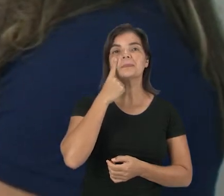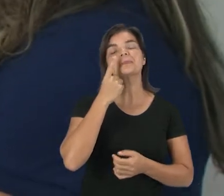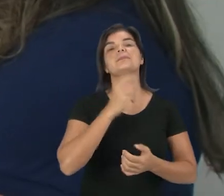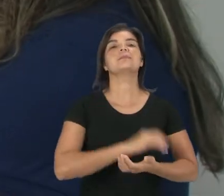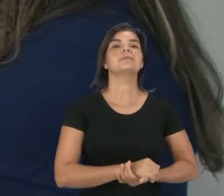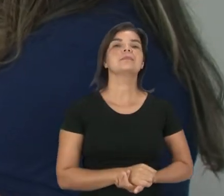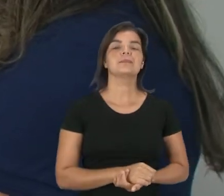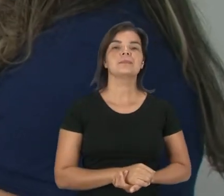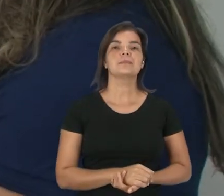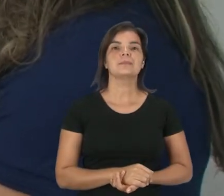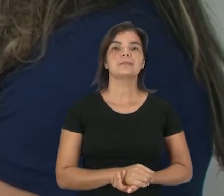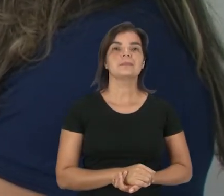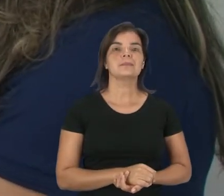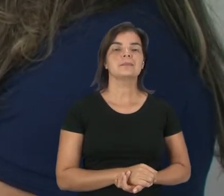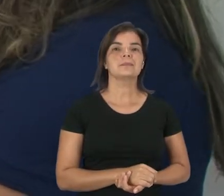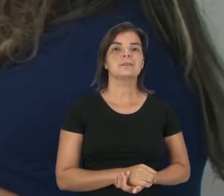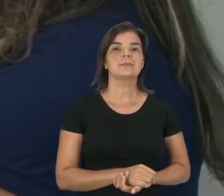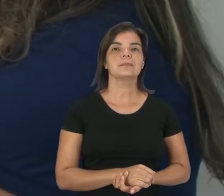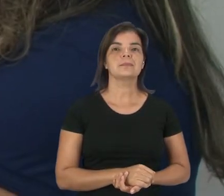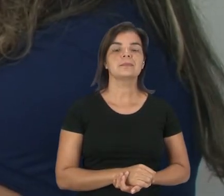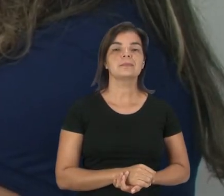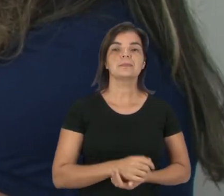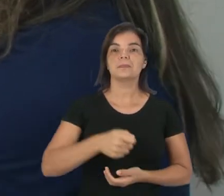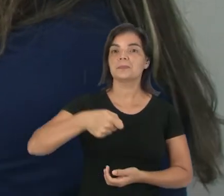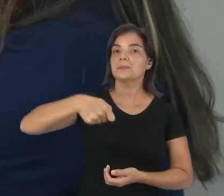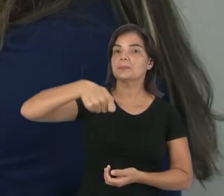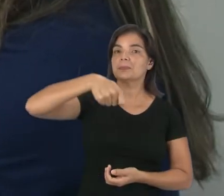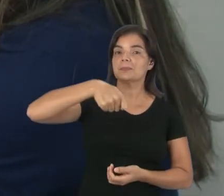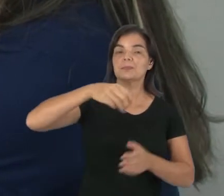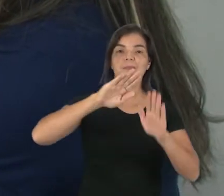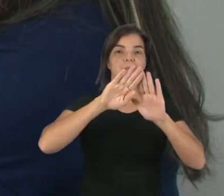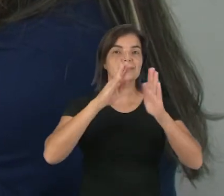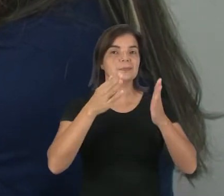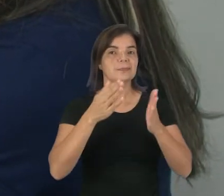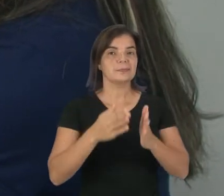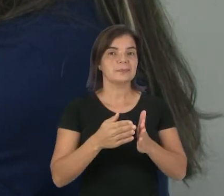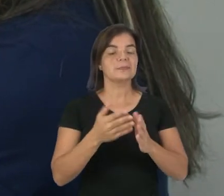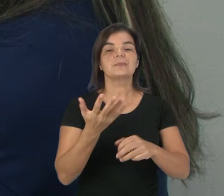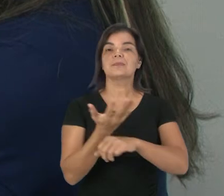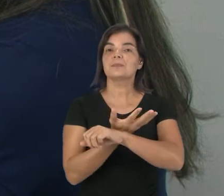bem. Temos aqui esse vasinho de planta.